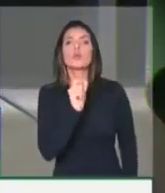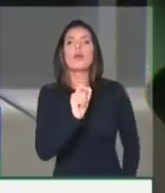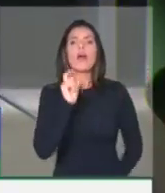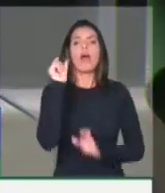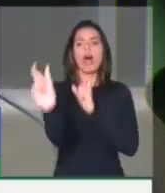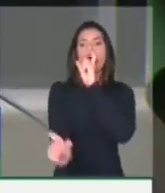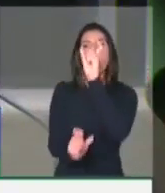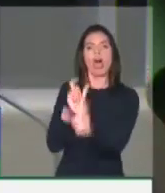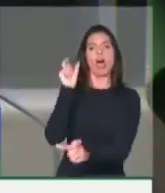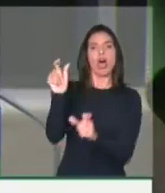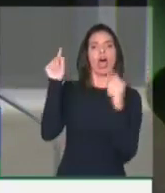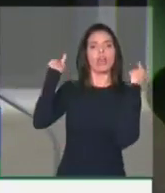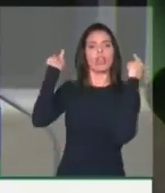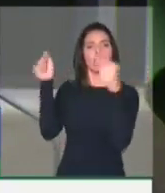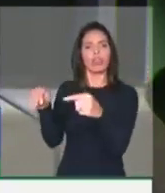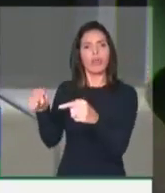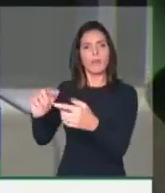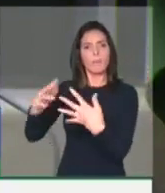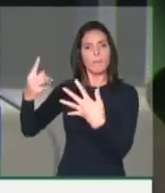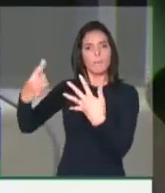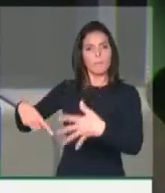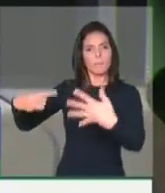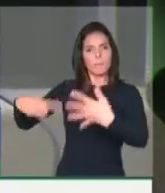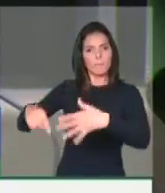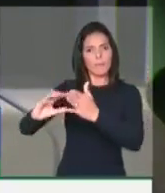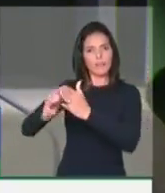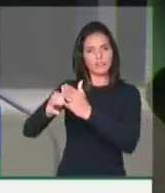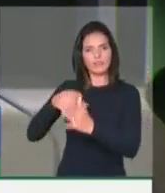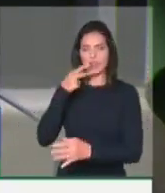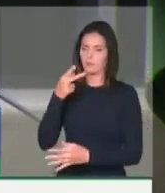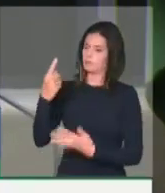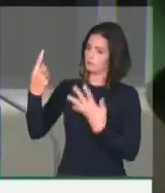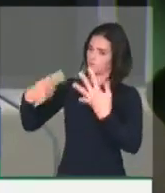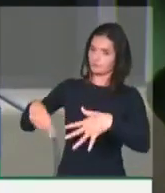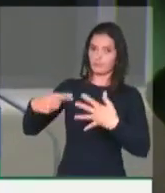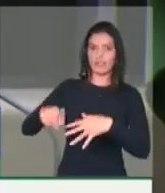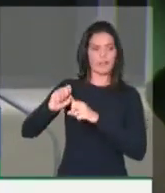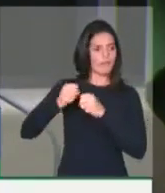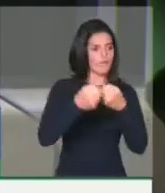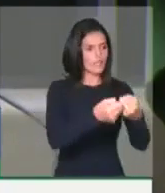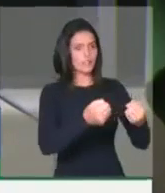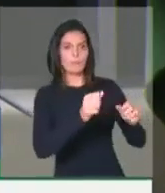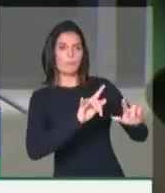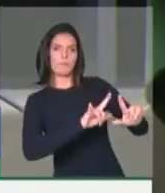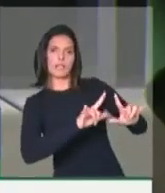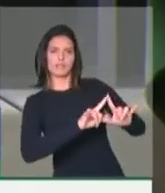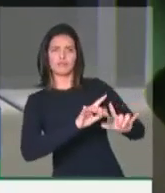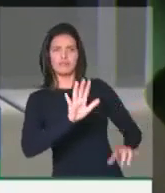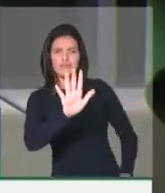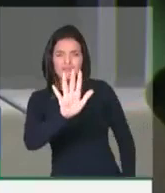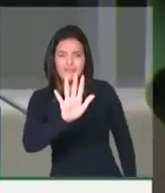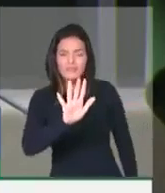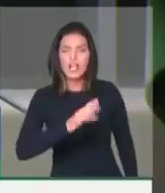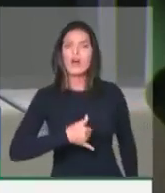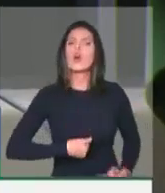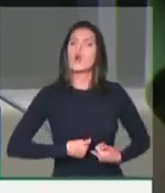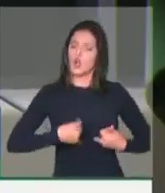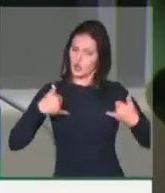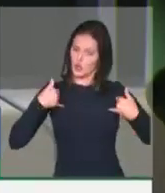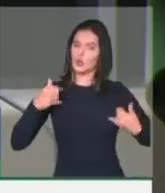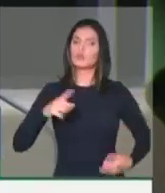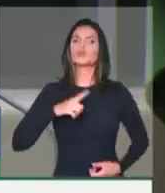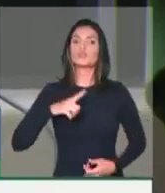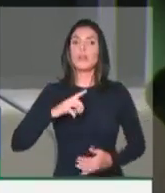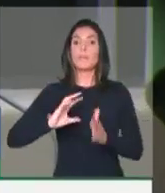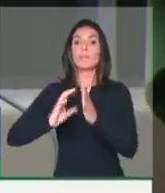ataca o PSOL. Disse que o PSOL defendia milícias. Nós temos muito orgulho de ter sido o